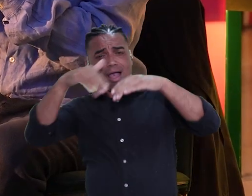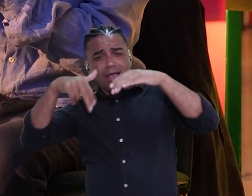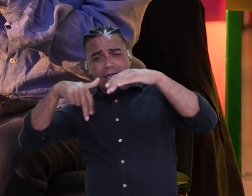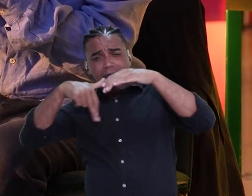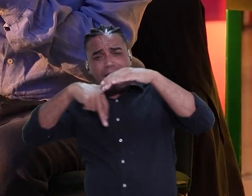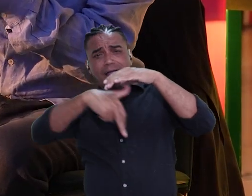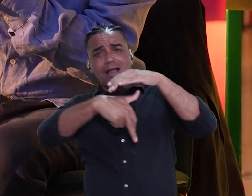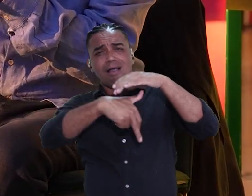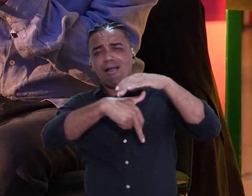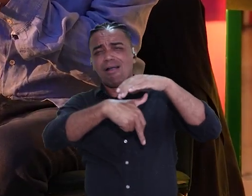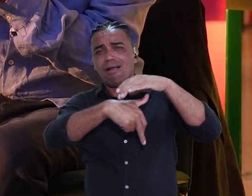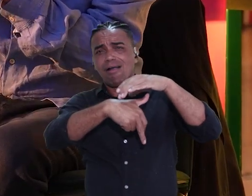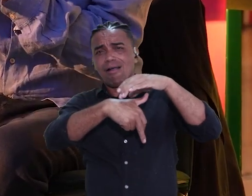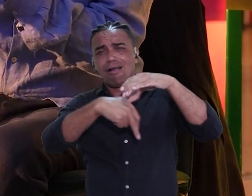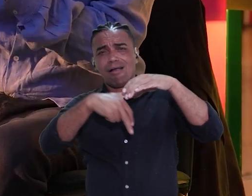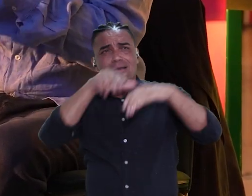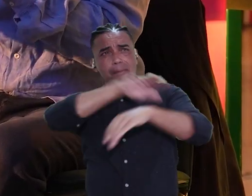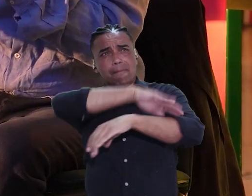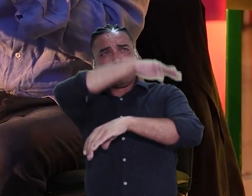de